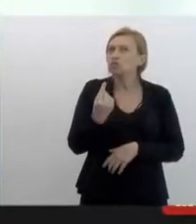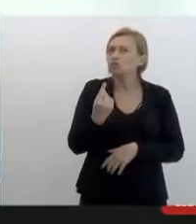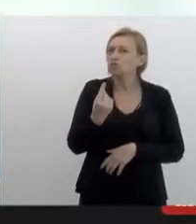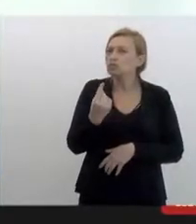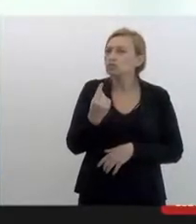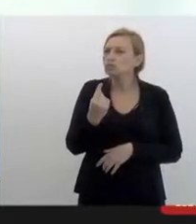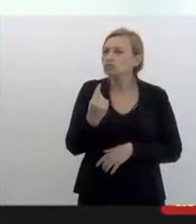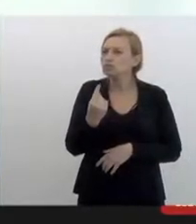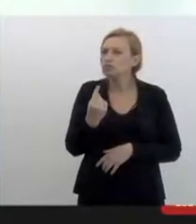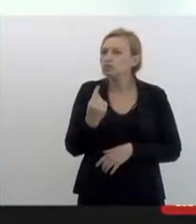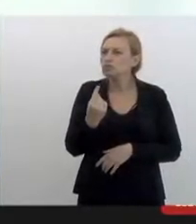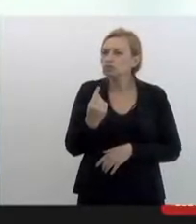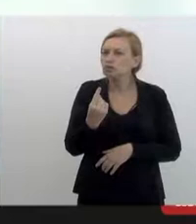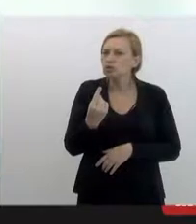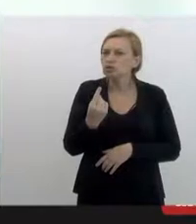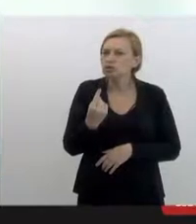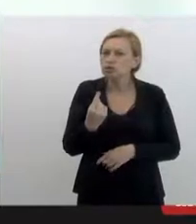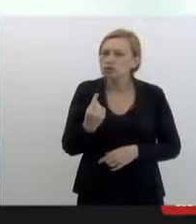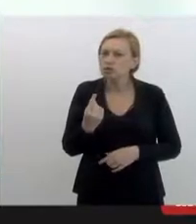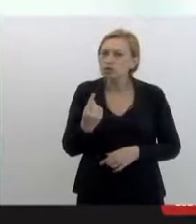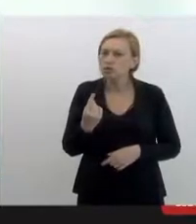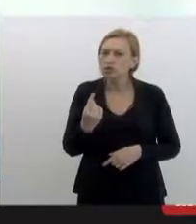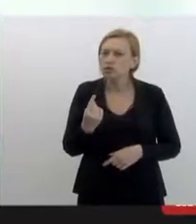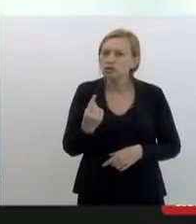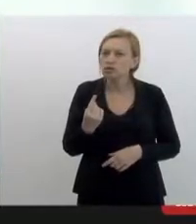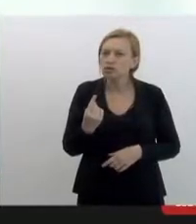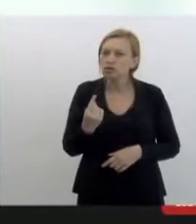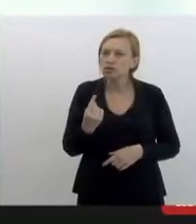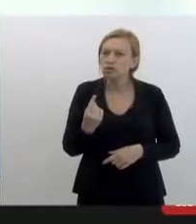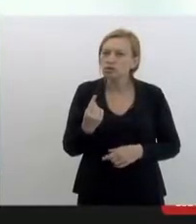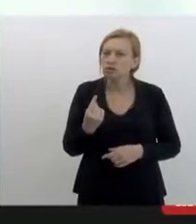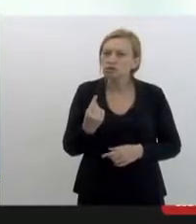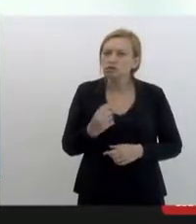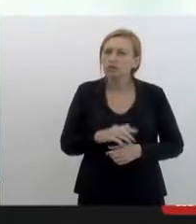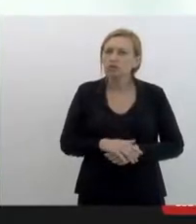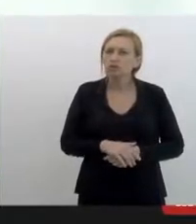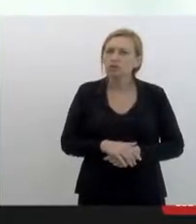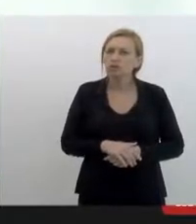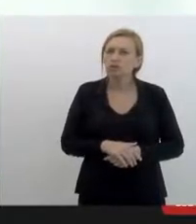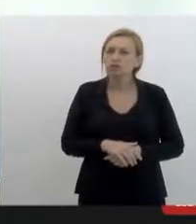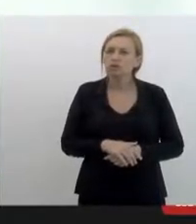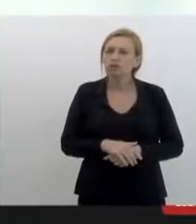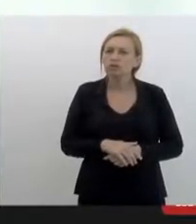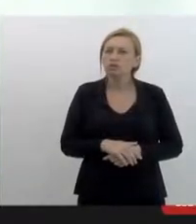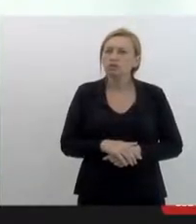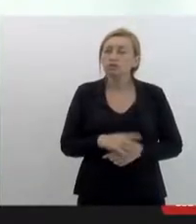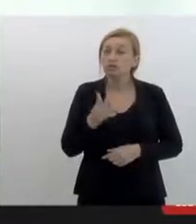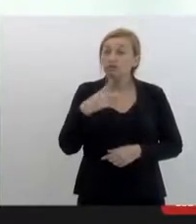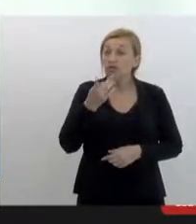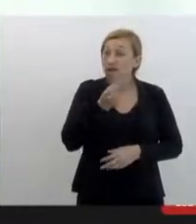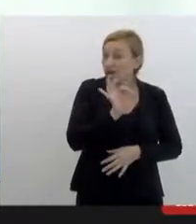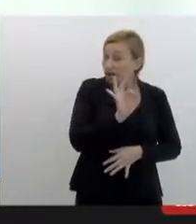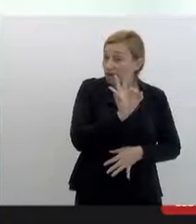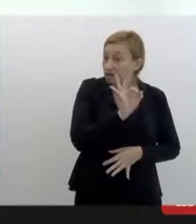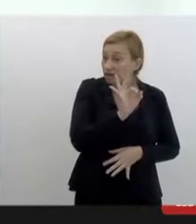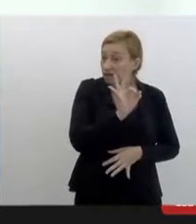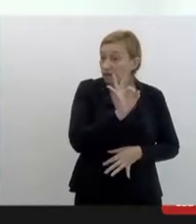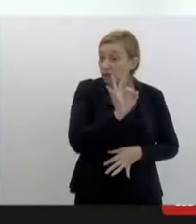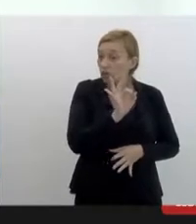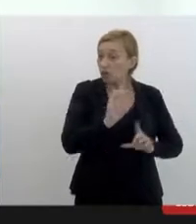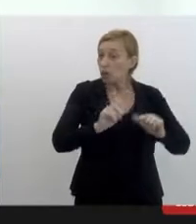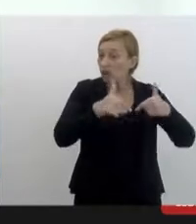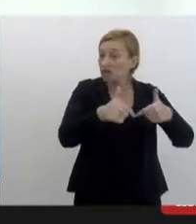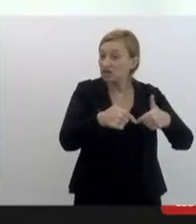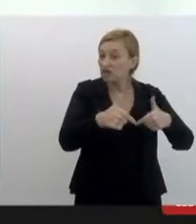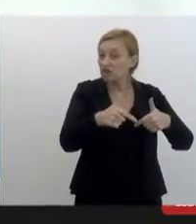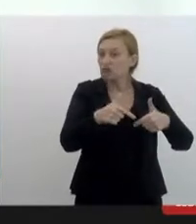que fizemos ao executivo foi exatamente implantar de imediato o funcionamento